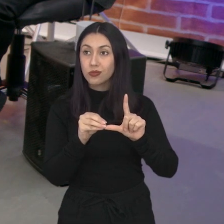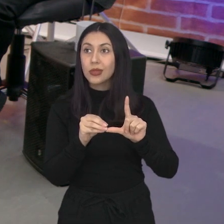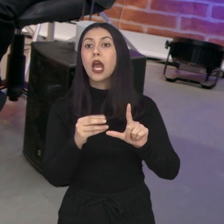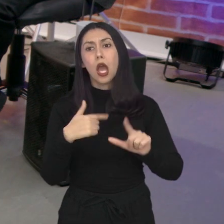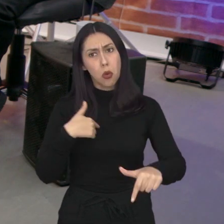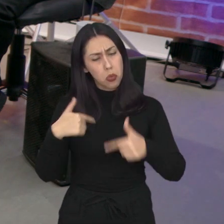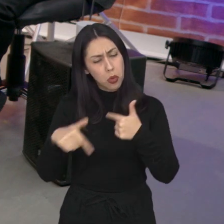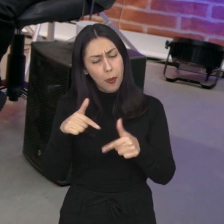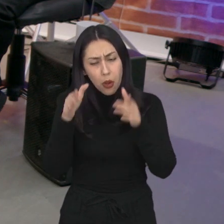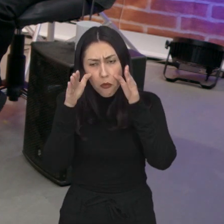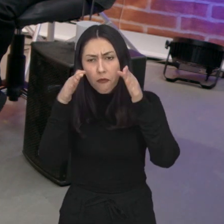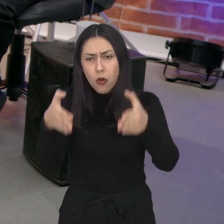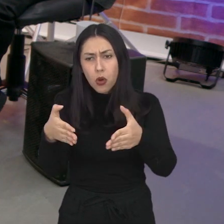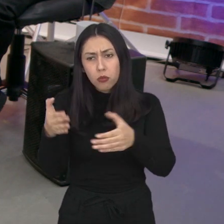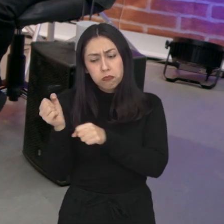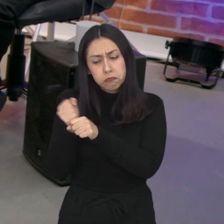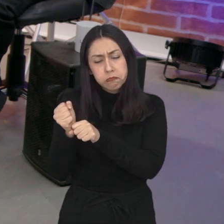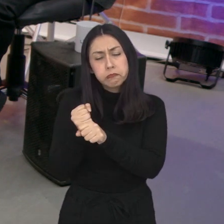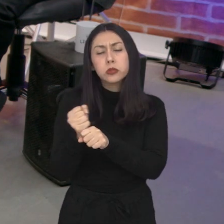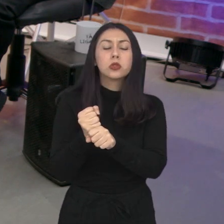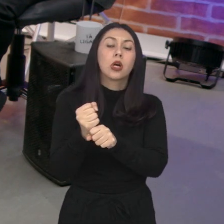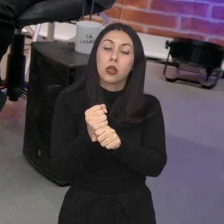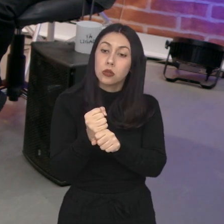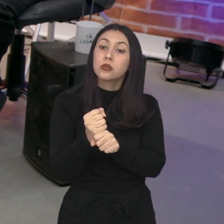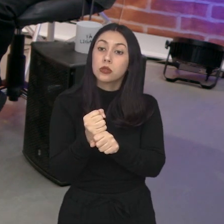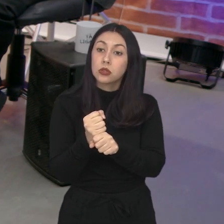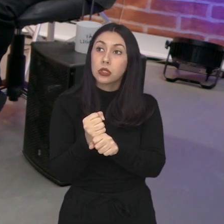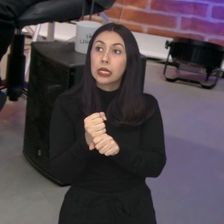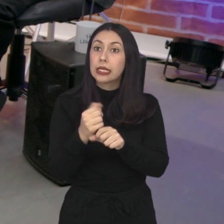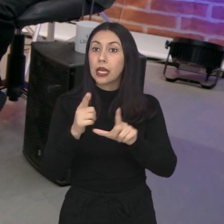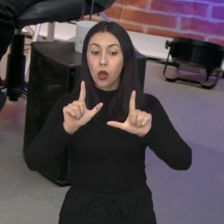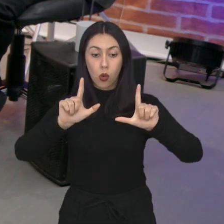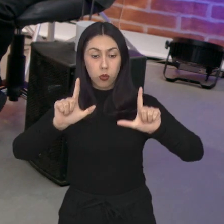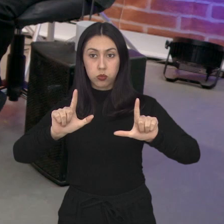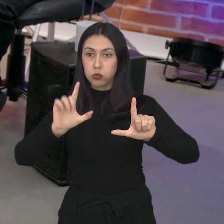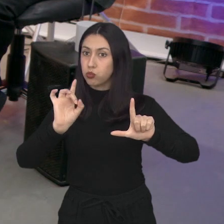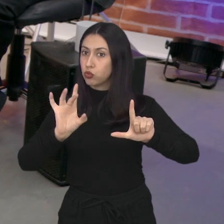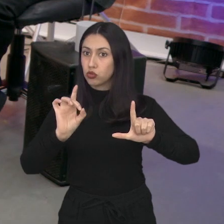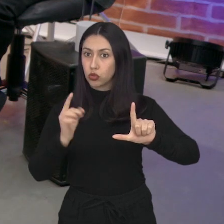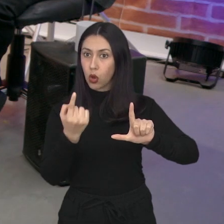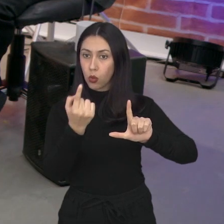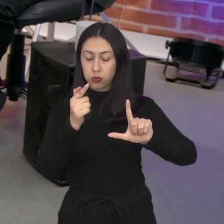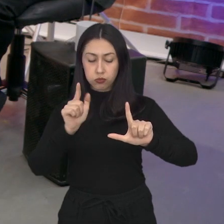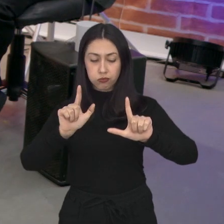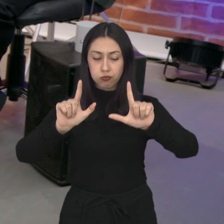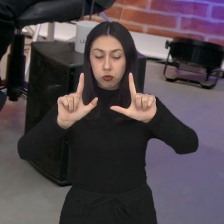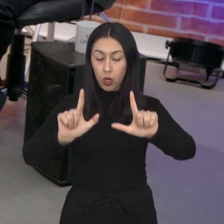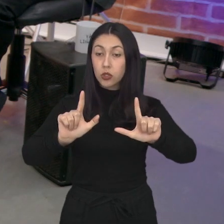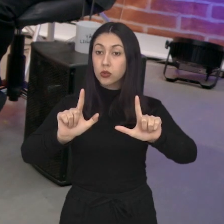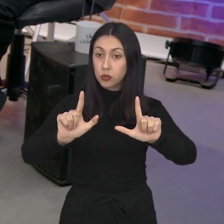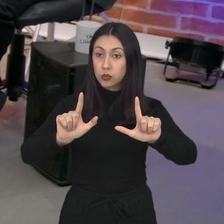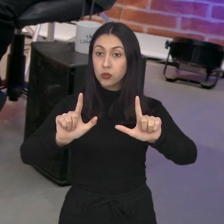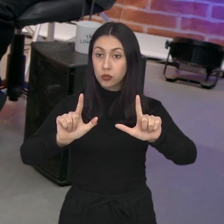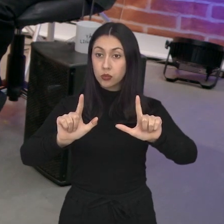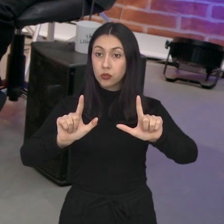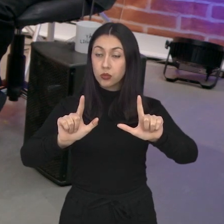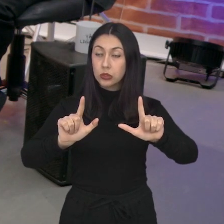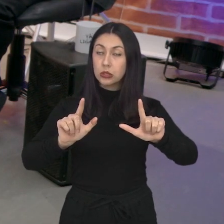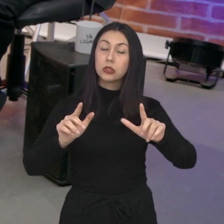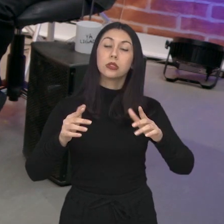que tem sido o grosso do meu trabalho nos últimos anos, que é um quadro único ali, em